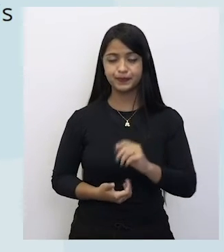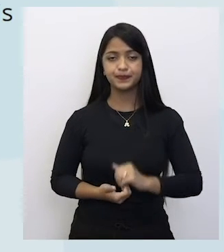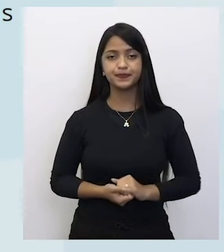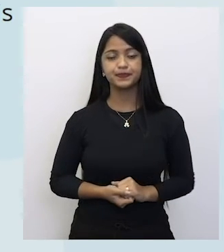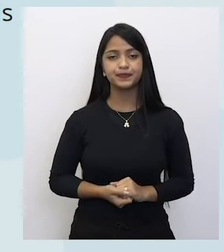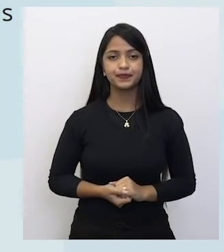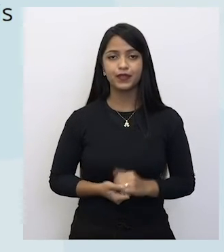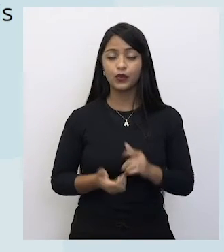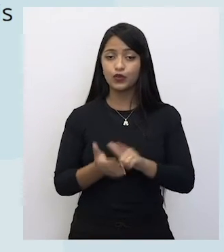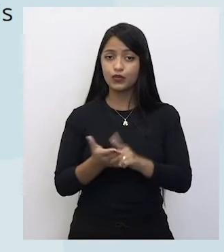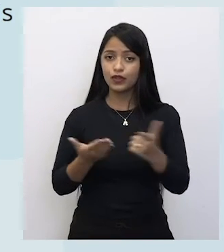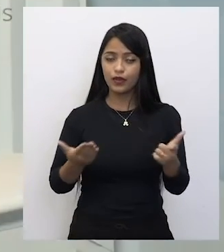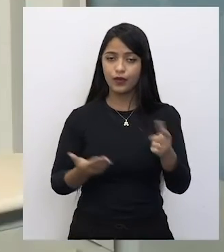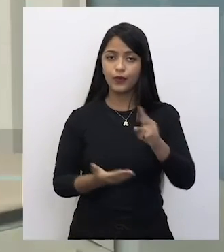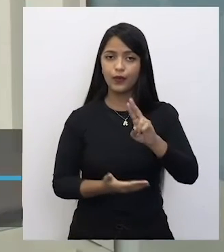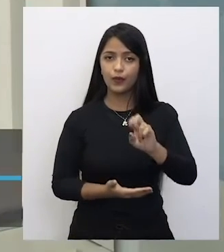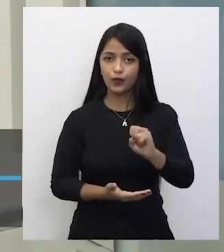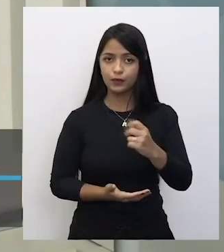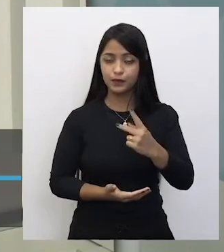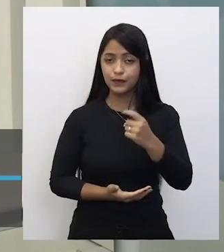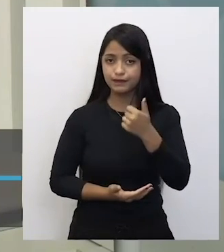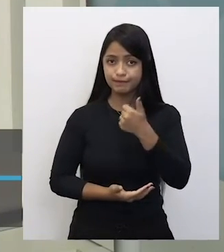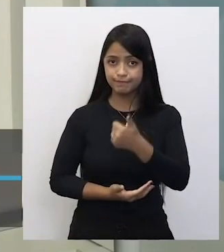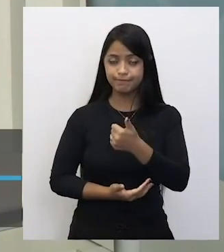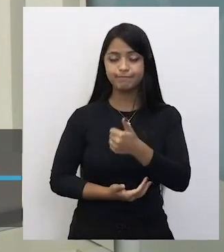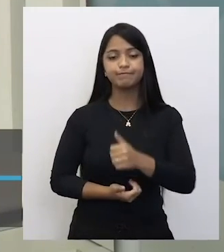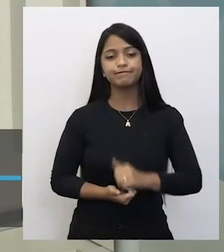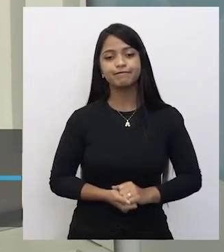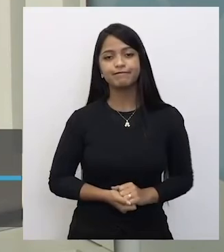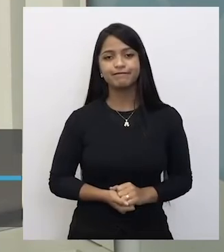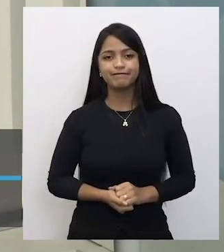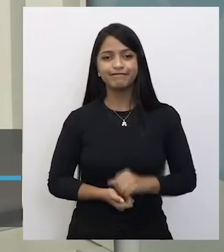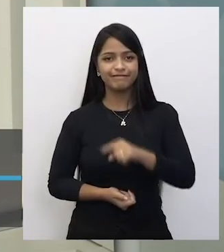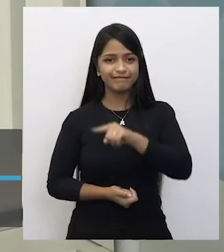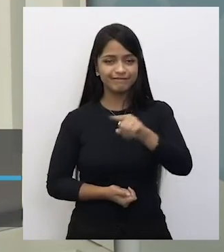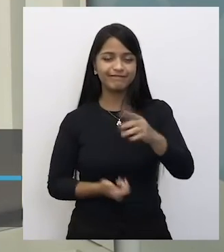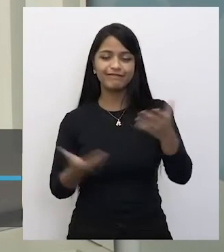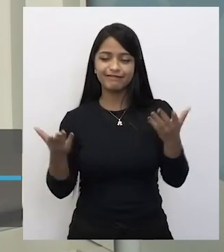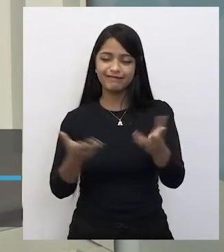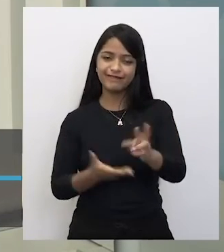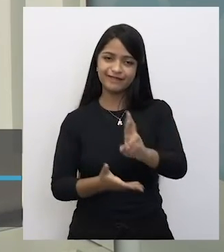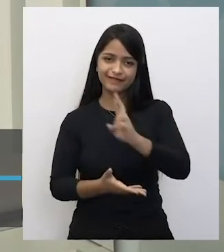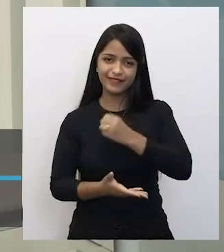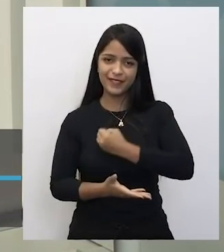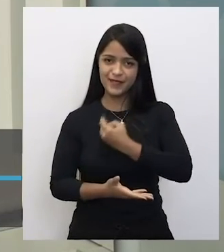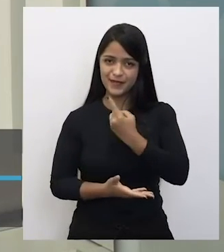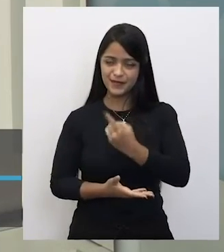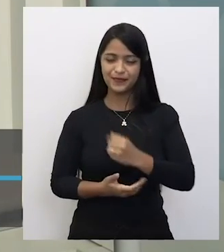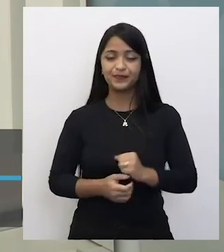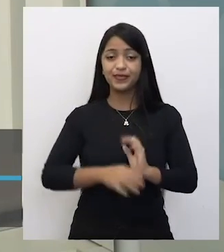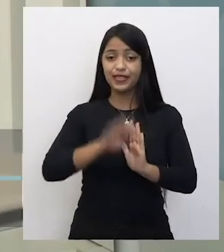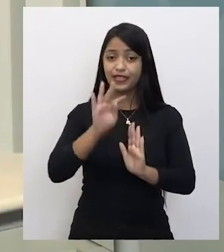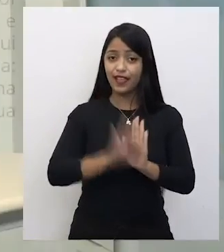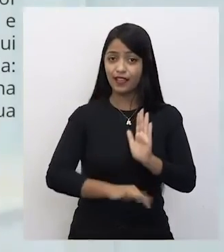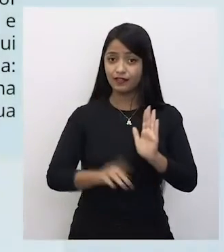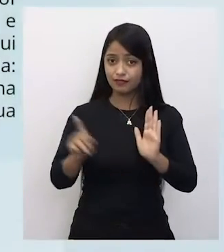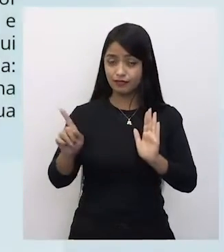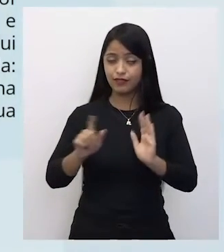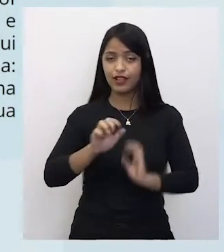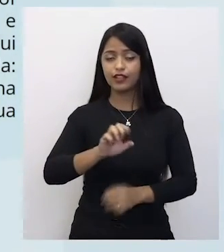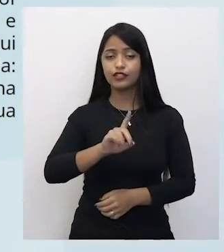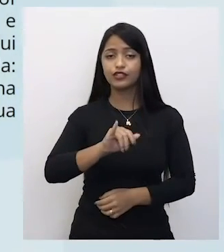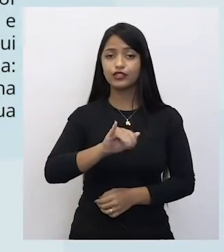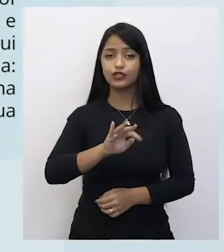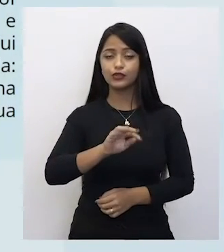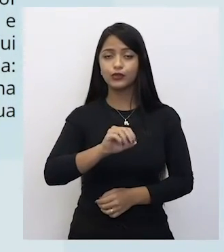que tem o jornal da USP, ok? Só para vocês conseguirem responder agora a um. Então, vamos lá. O texto que acabamos de ler é um